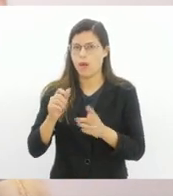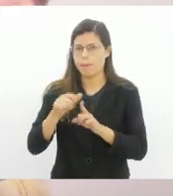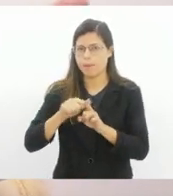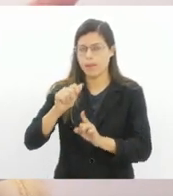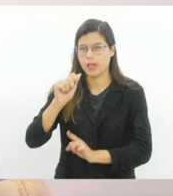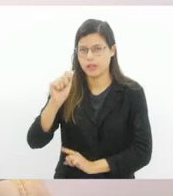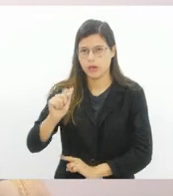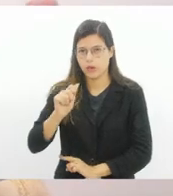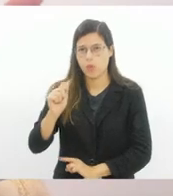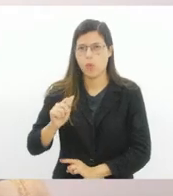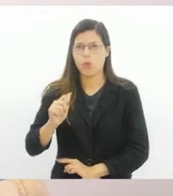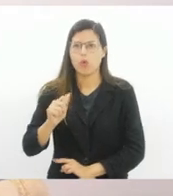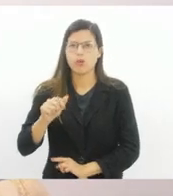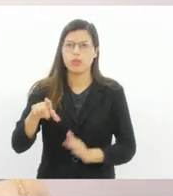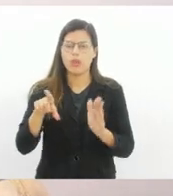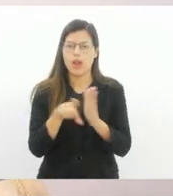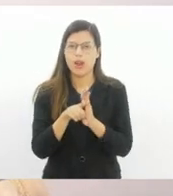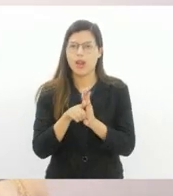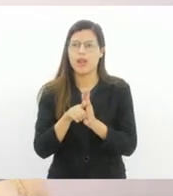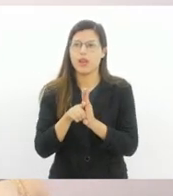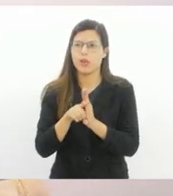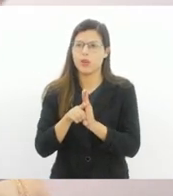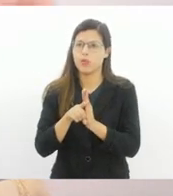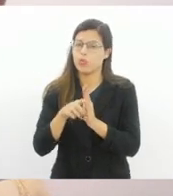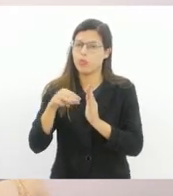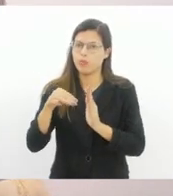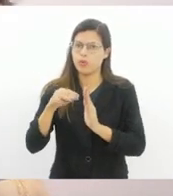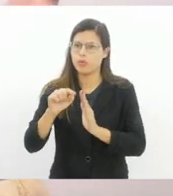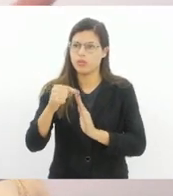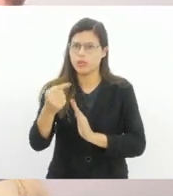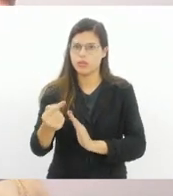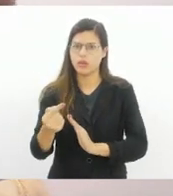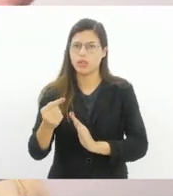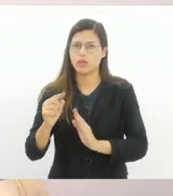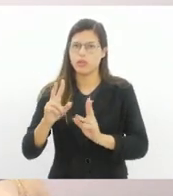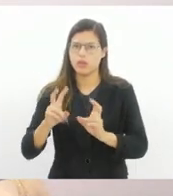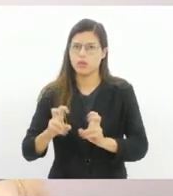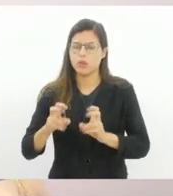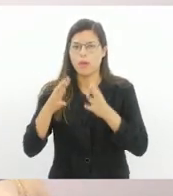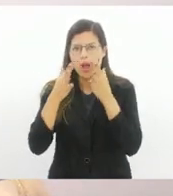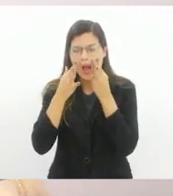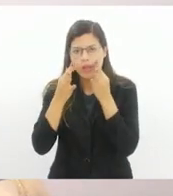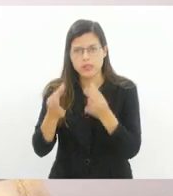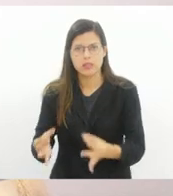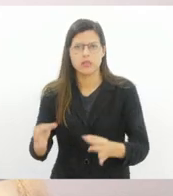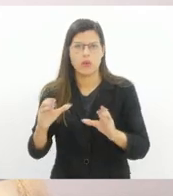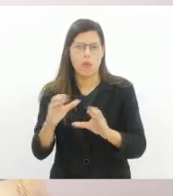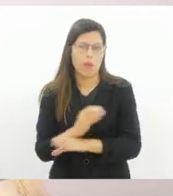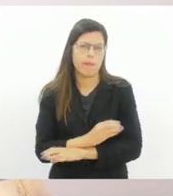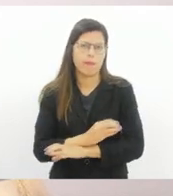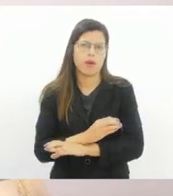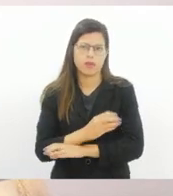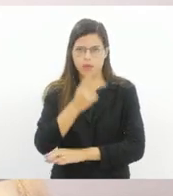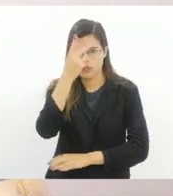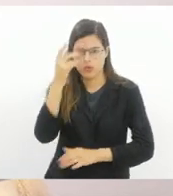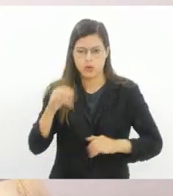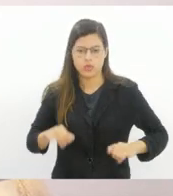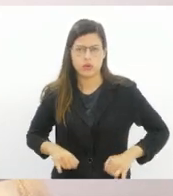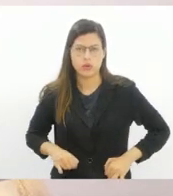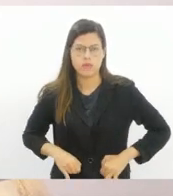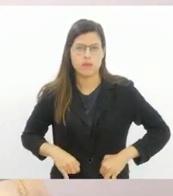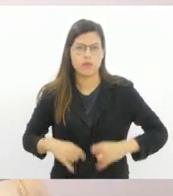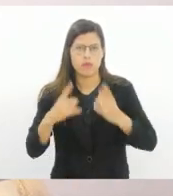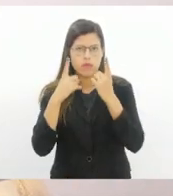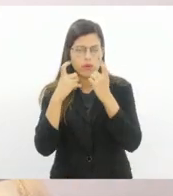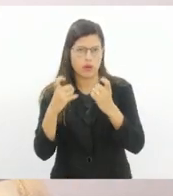lei do minuto seguinte, que estabelece atenção obrigatória e integral às vítimas de violência sexual. E, assim, a gente